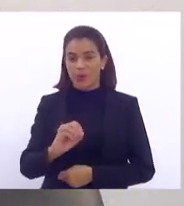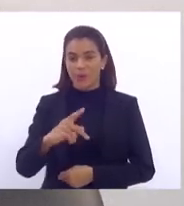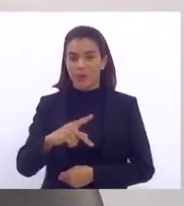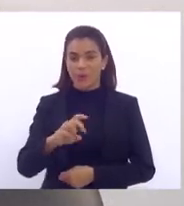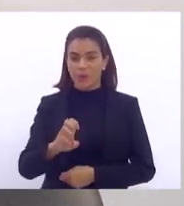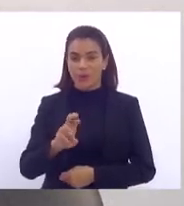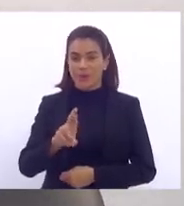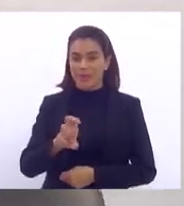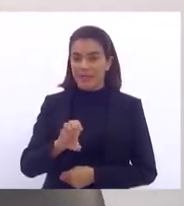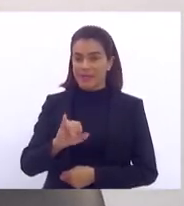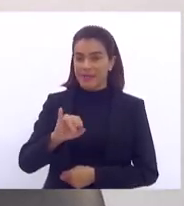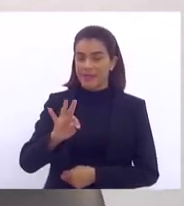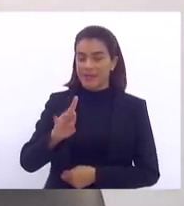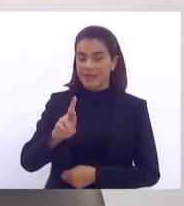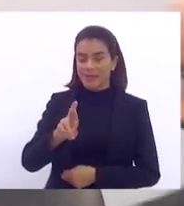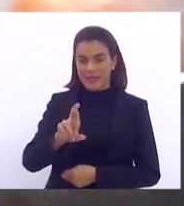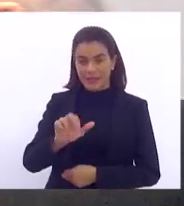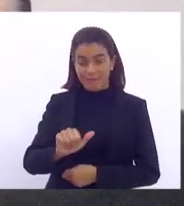Pereira